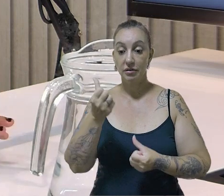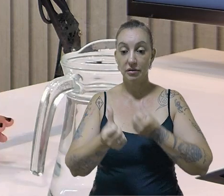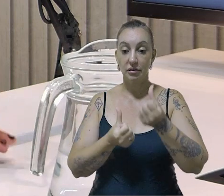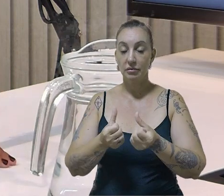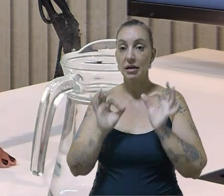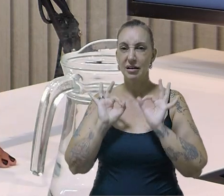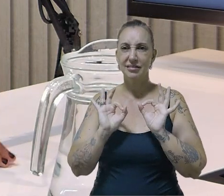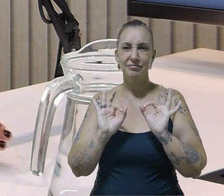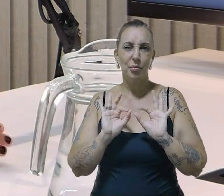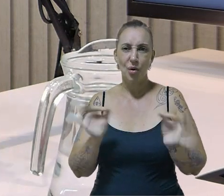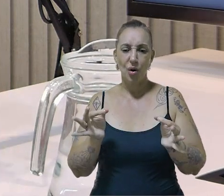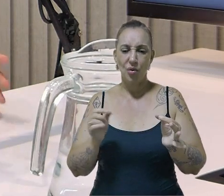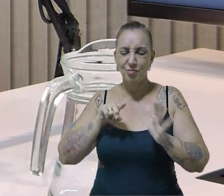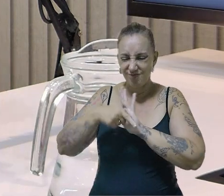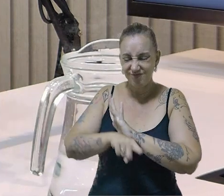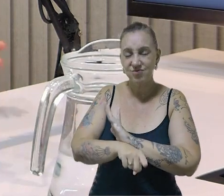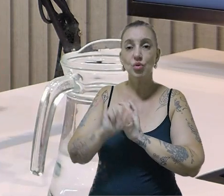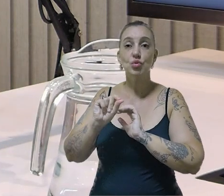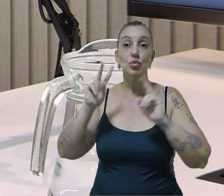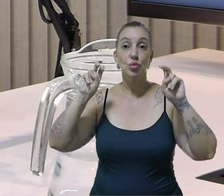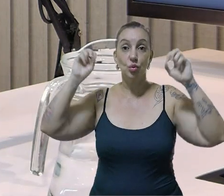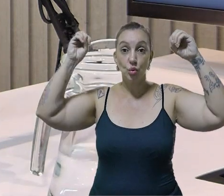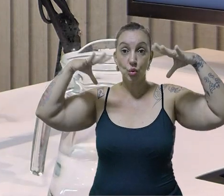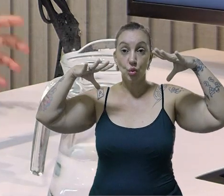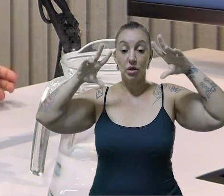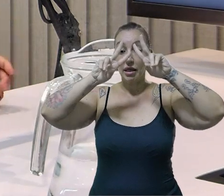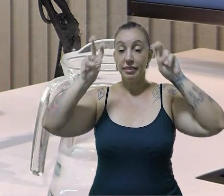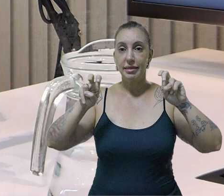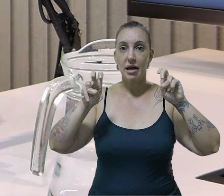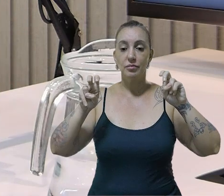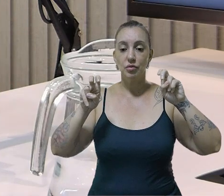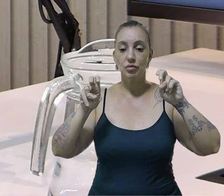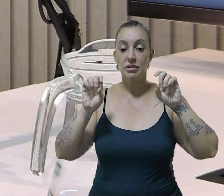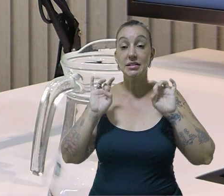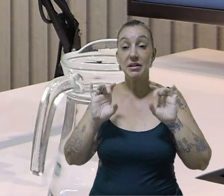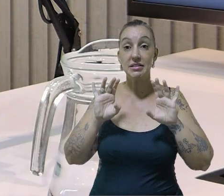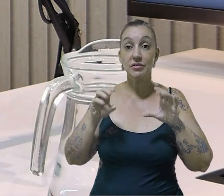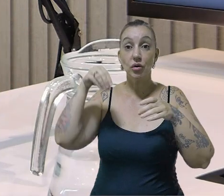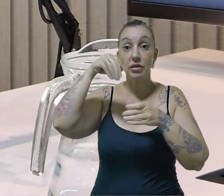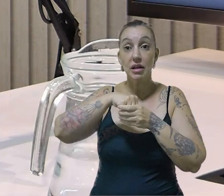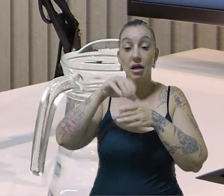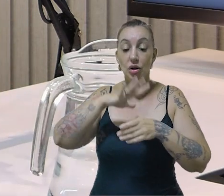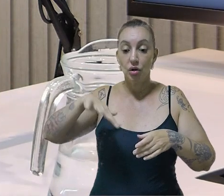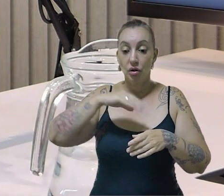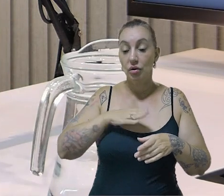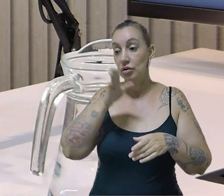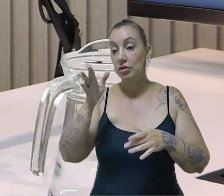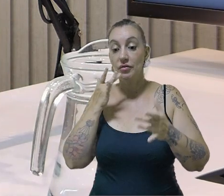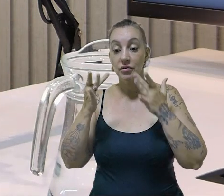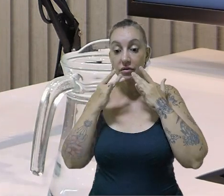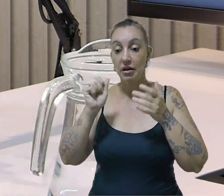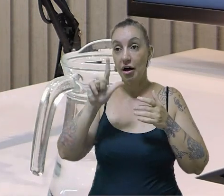coisa muito pontual um intensivão sobre o que que é luz e termos técnicos dentro de um equipamento assim então eu ia lá no teatro